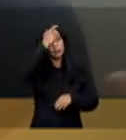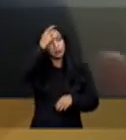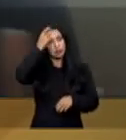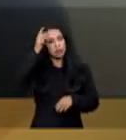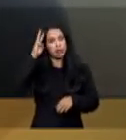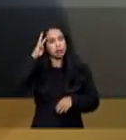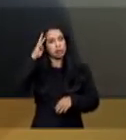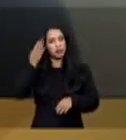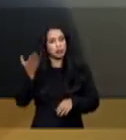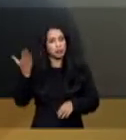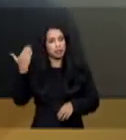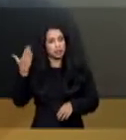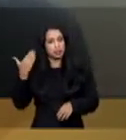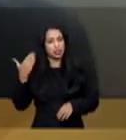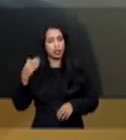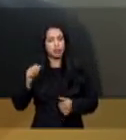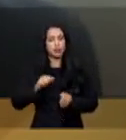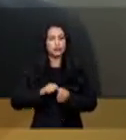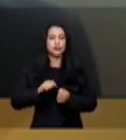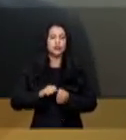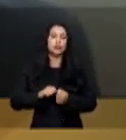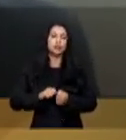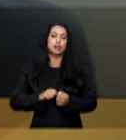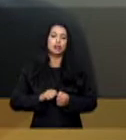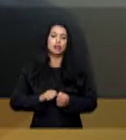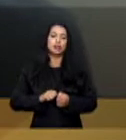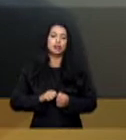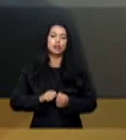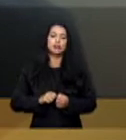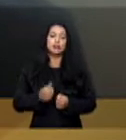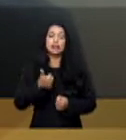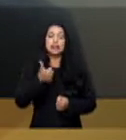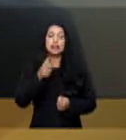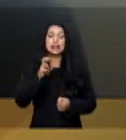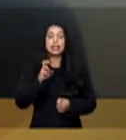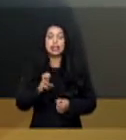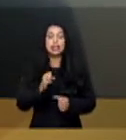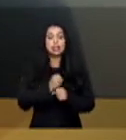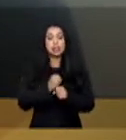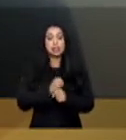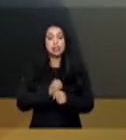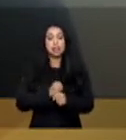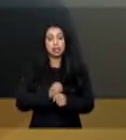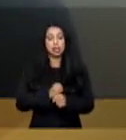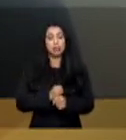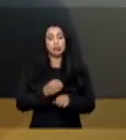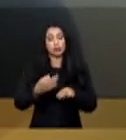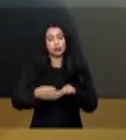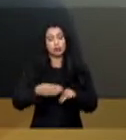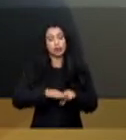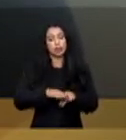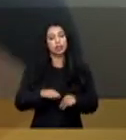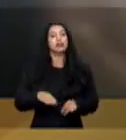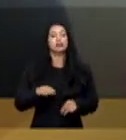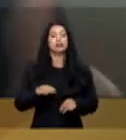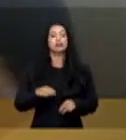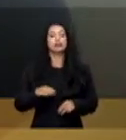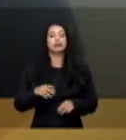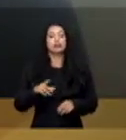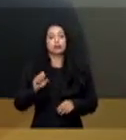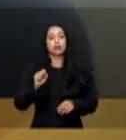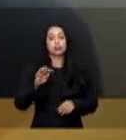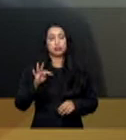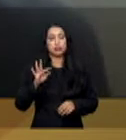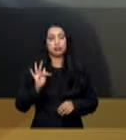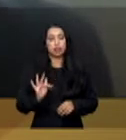terça-feira completou 15 anos de defensoria de Supremo Tribunal Federal, e em nome da Defensoria Pública da União, por ser essa